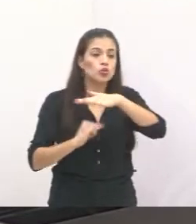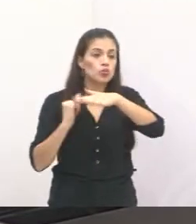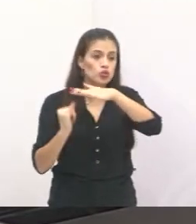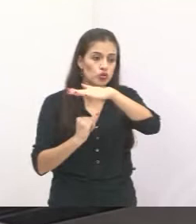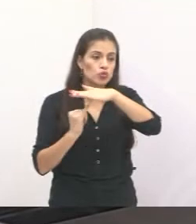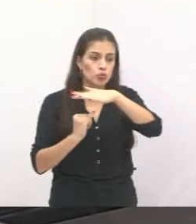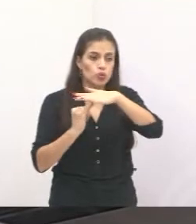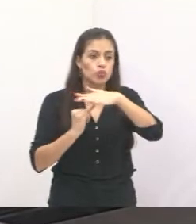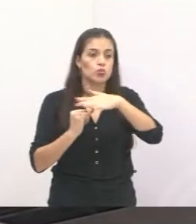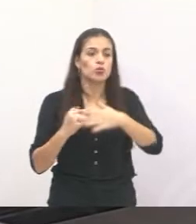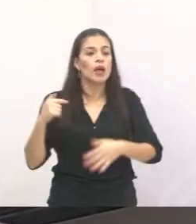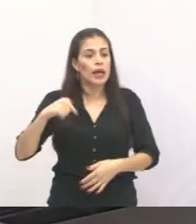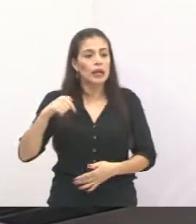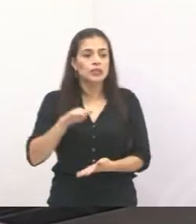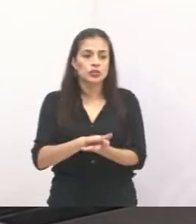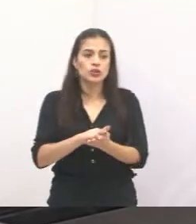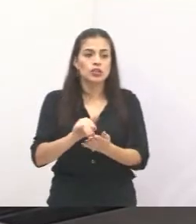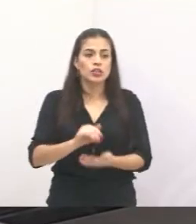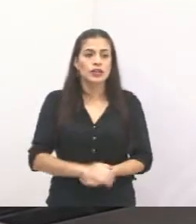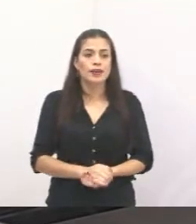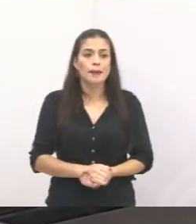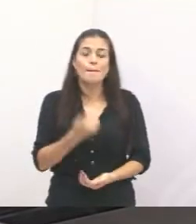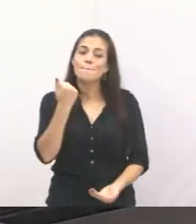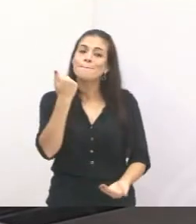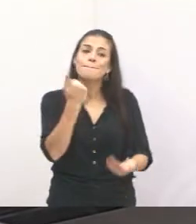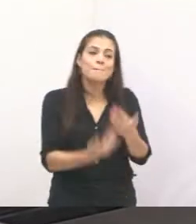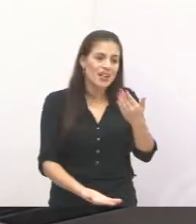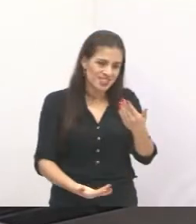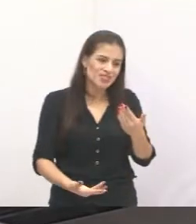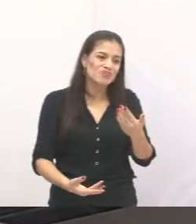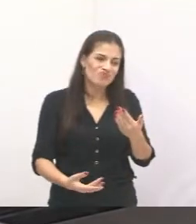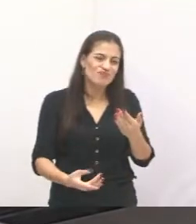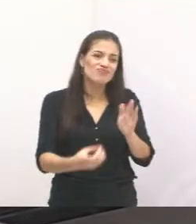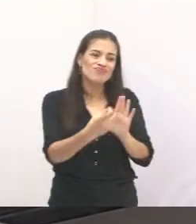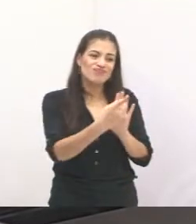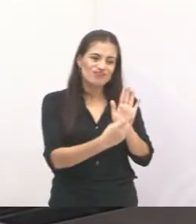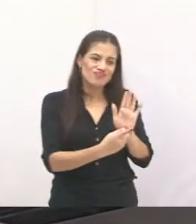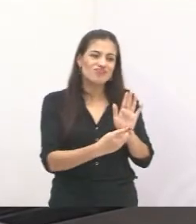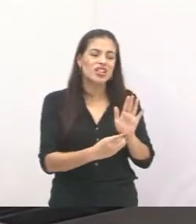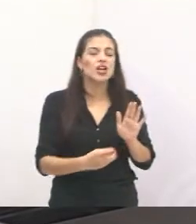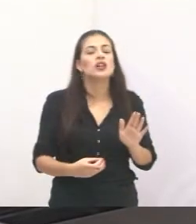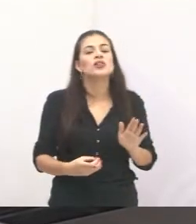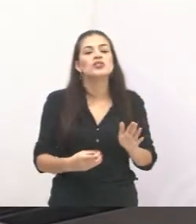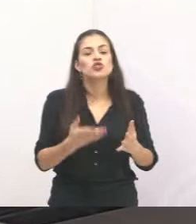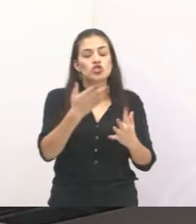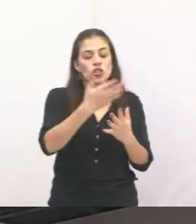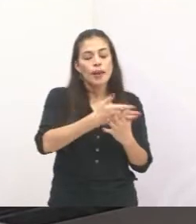perde o direito de fazer o reparcelamento dessas dívidas em 240 vezes.